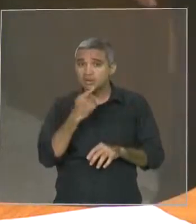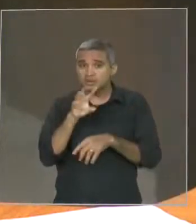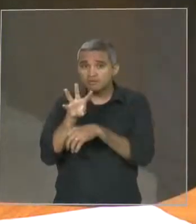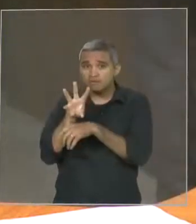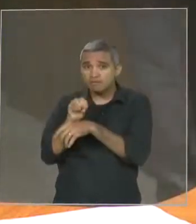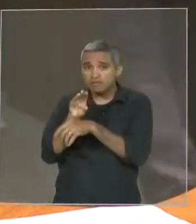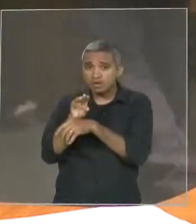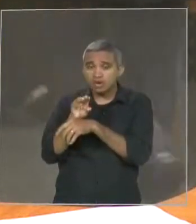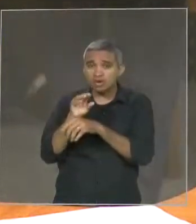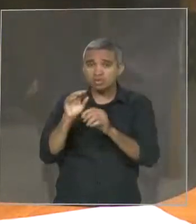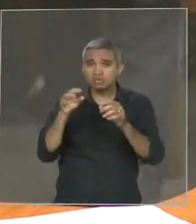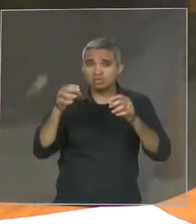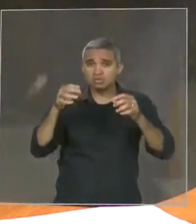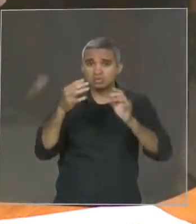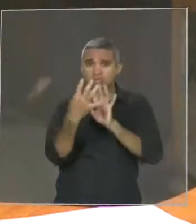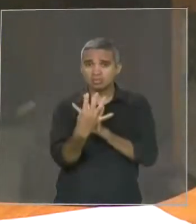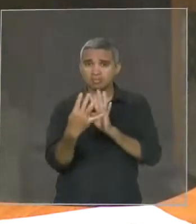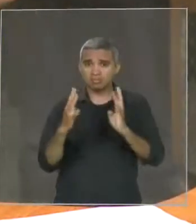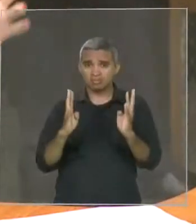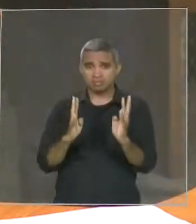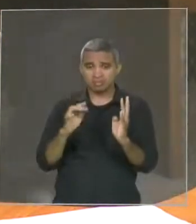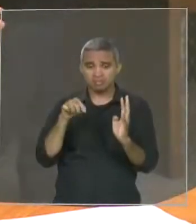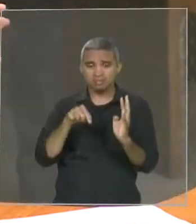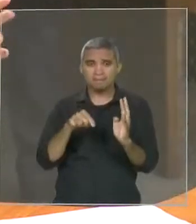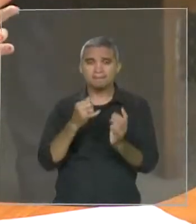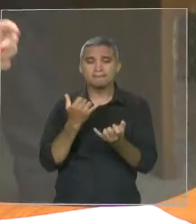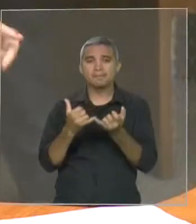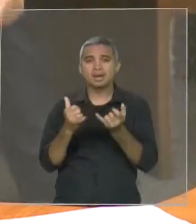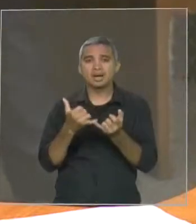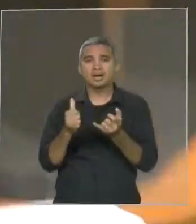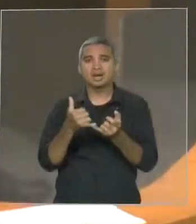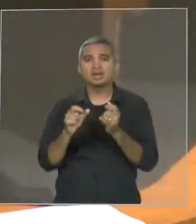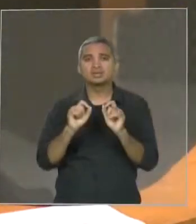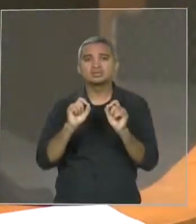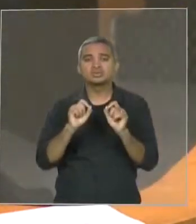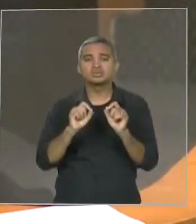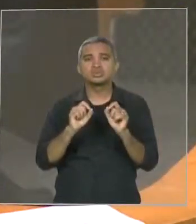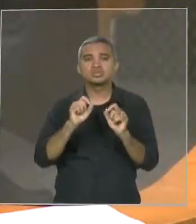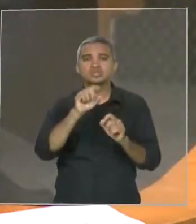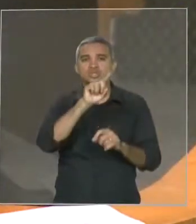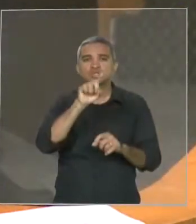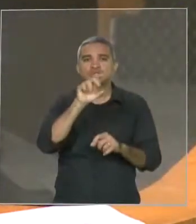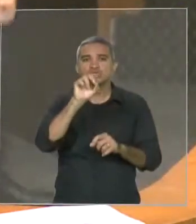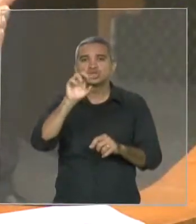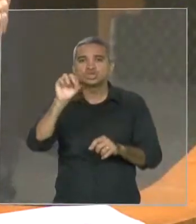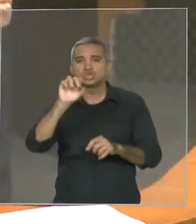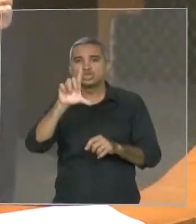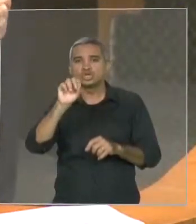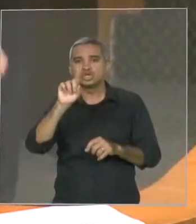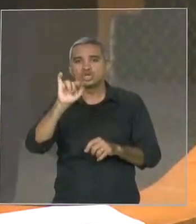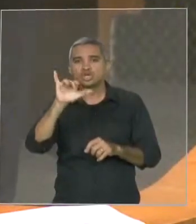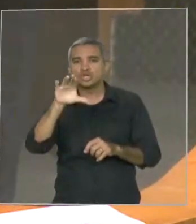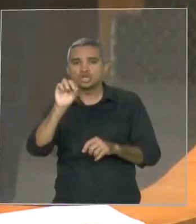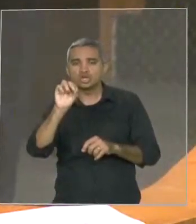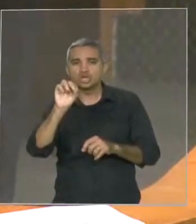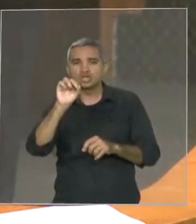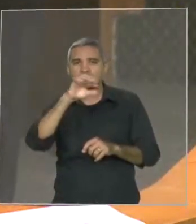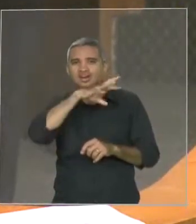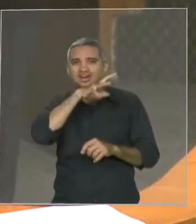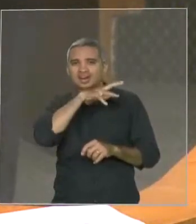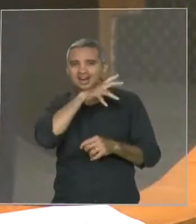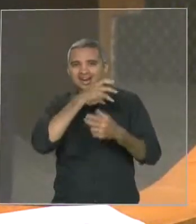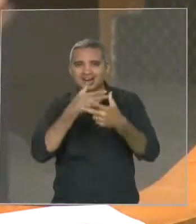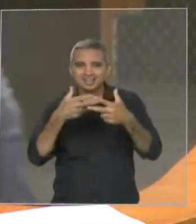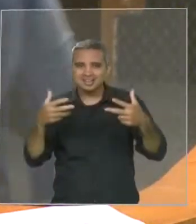cela, deputado, cela não, parecia aquelas gaiolas de zoológico, e nem bicho fica daquele jeito, porque eles ainda têm um lugar